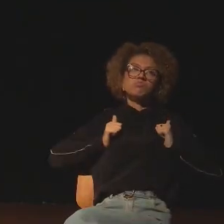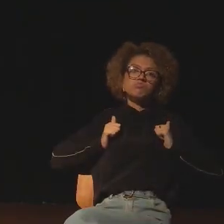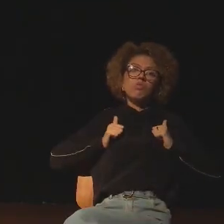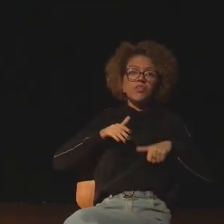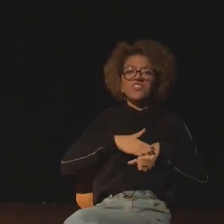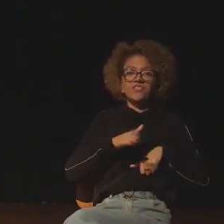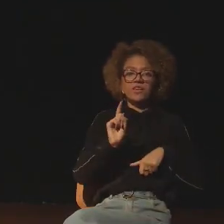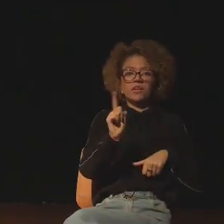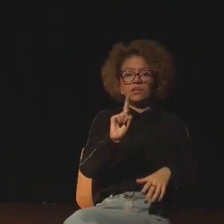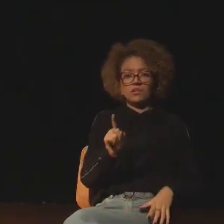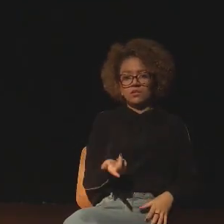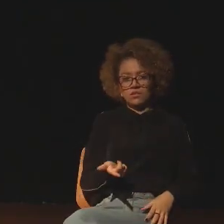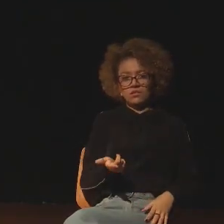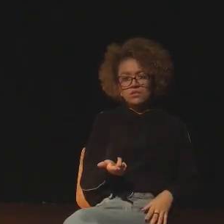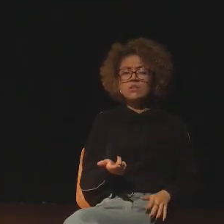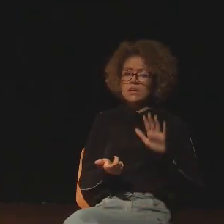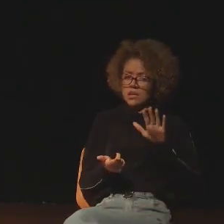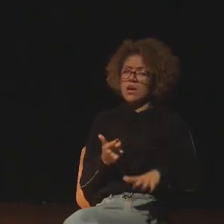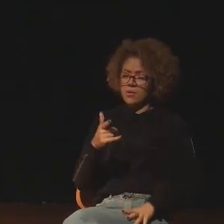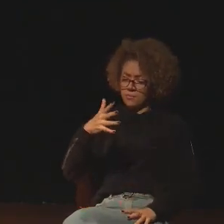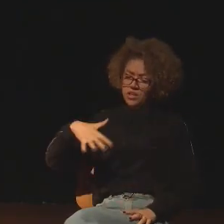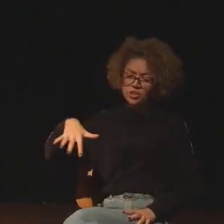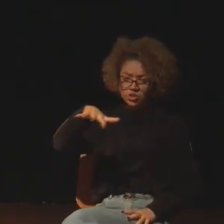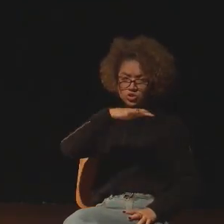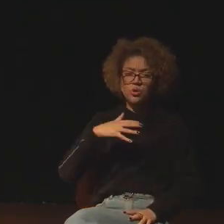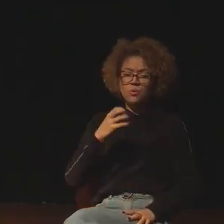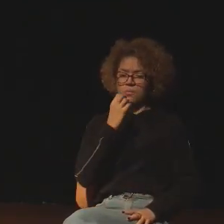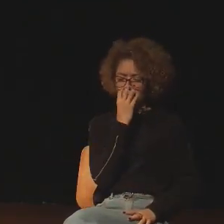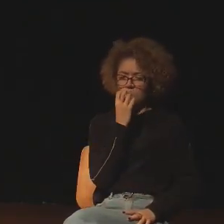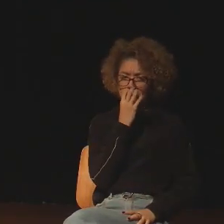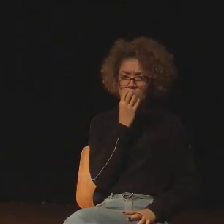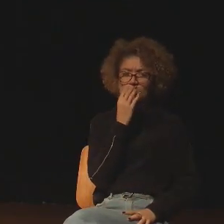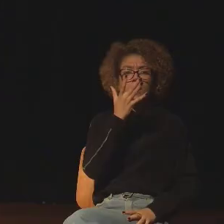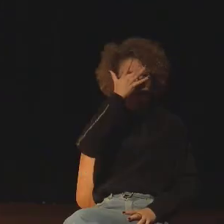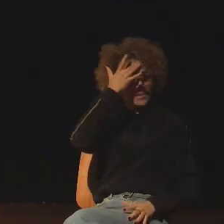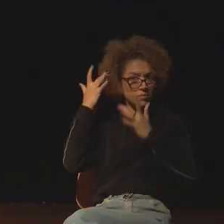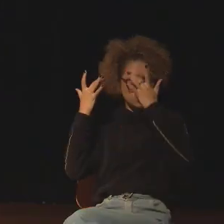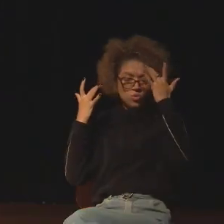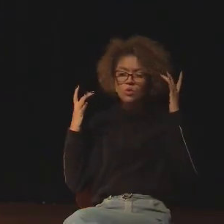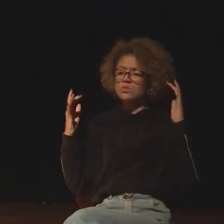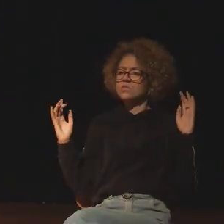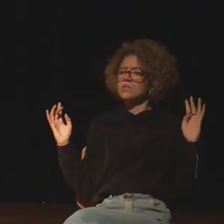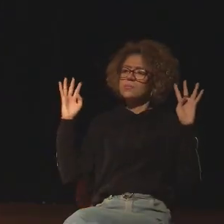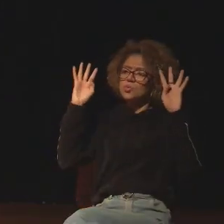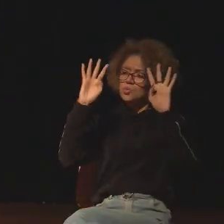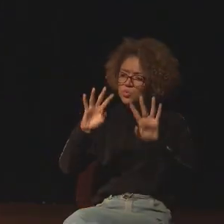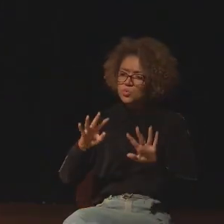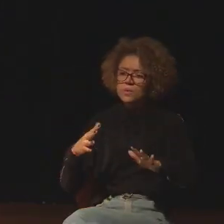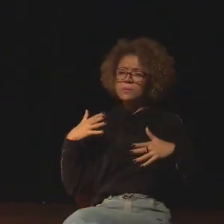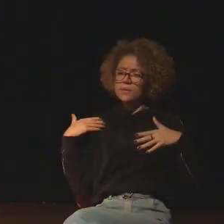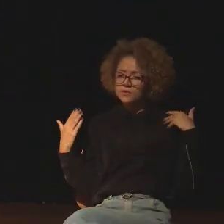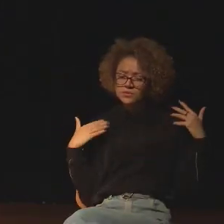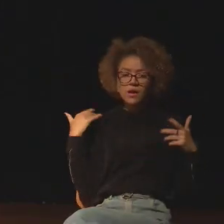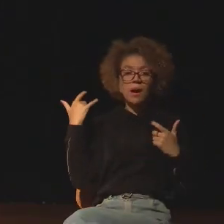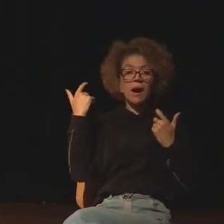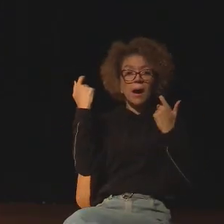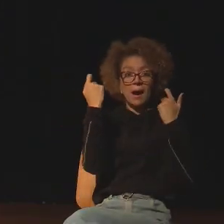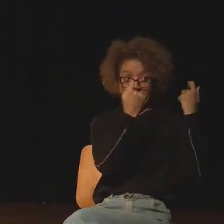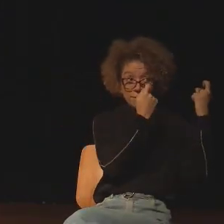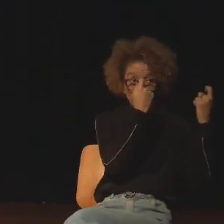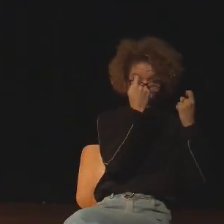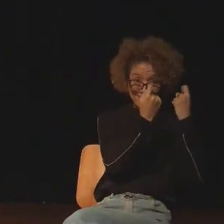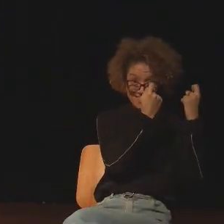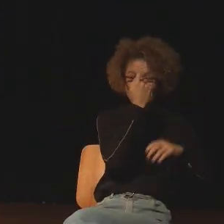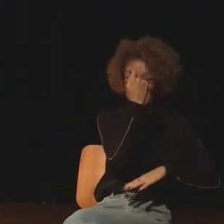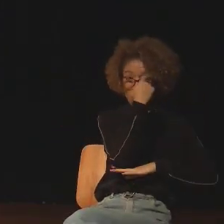uma região que é legal que ela seja pública, que é legal que as pessoas tenham acesso, que a Paulista é da população